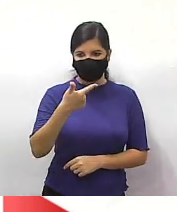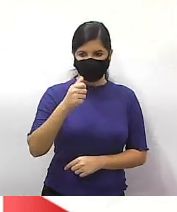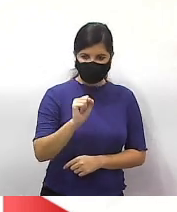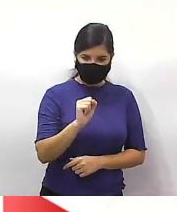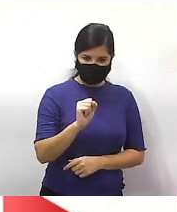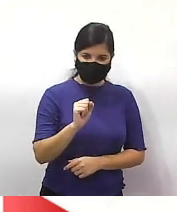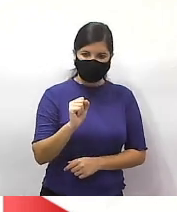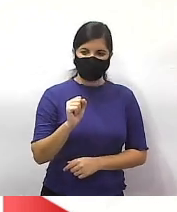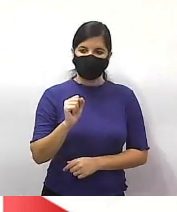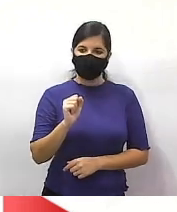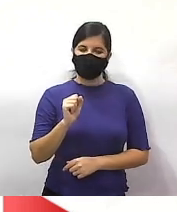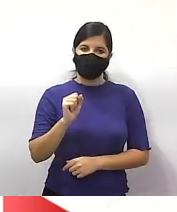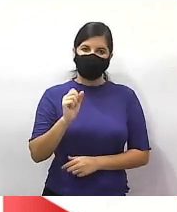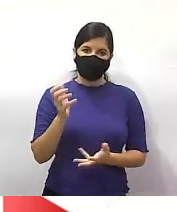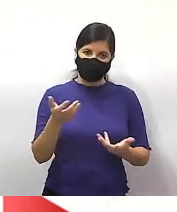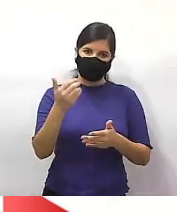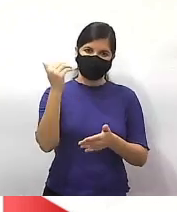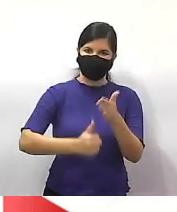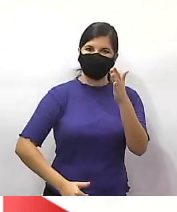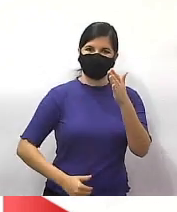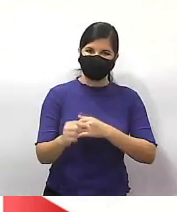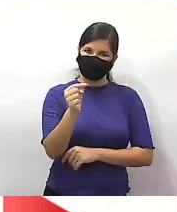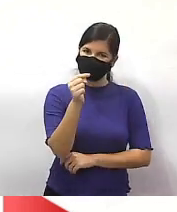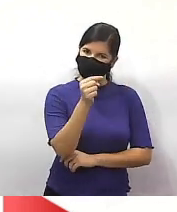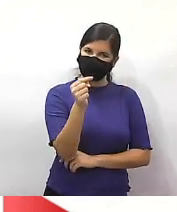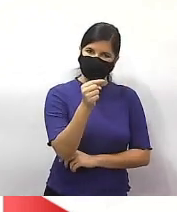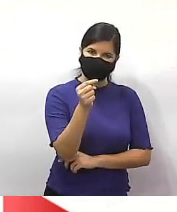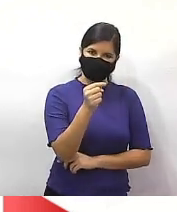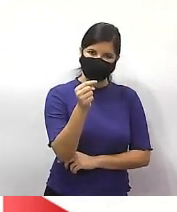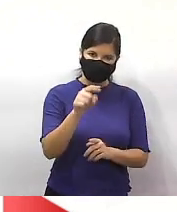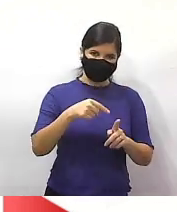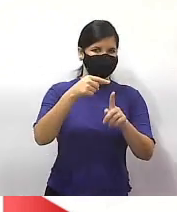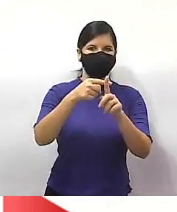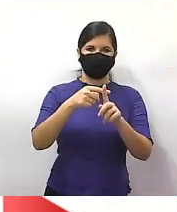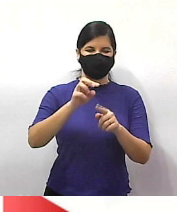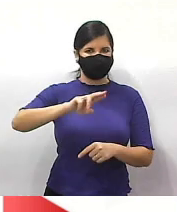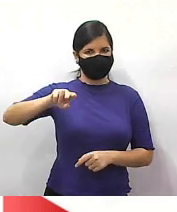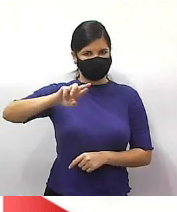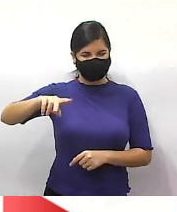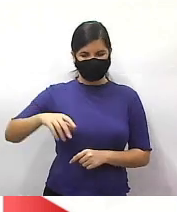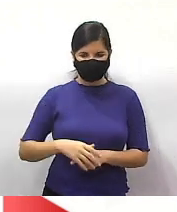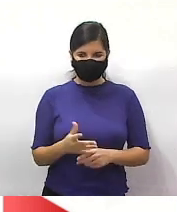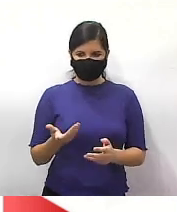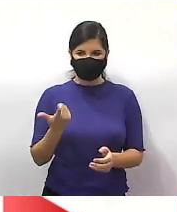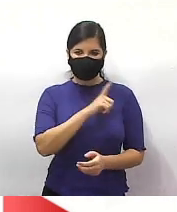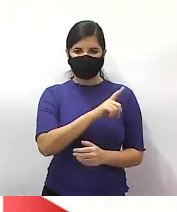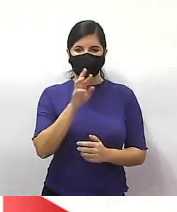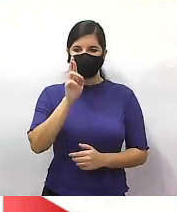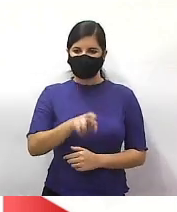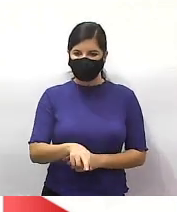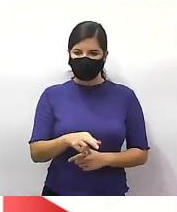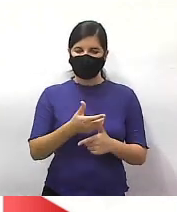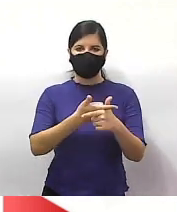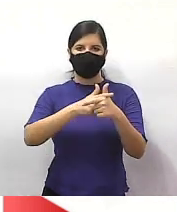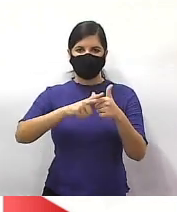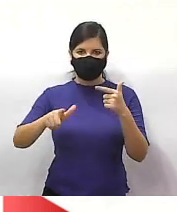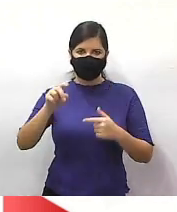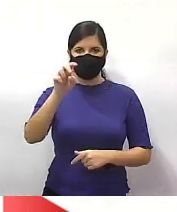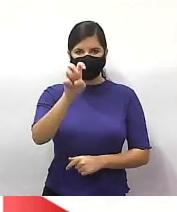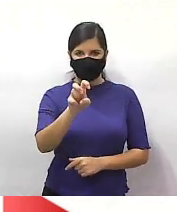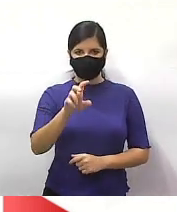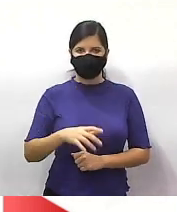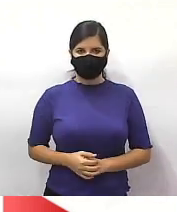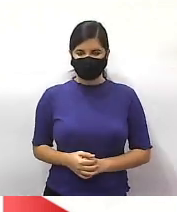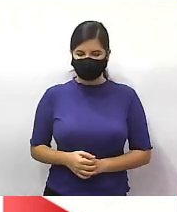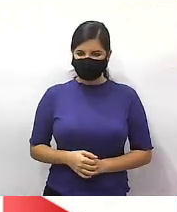2.328? Olha, o caso agora é subtrair, não é mais adicionar, tá? Preste atenção. Para que o resultado seja um número divisível